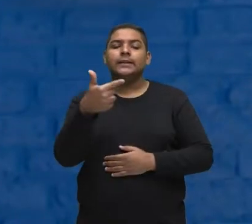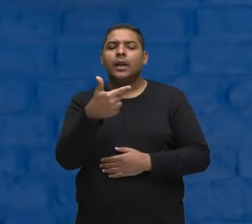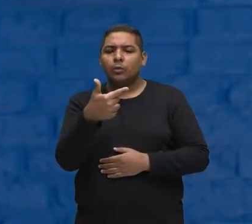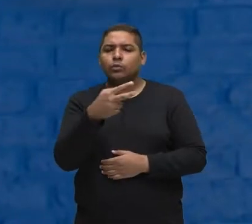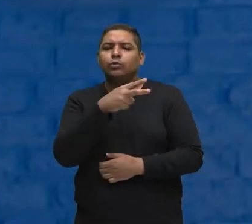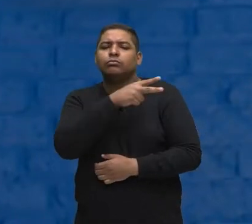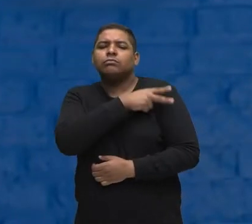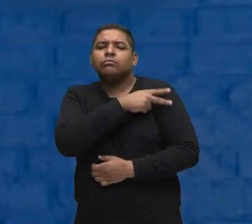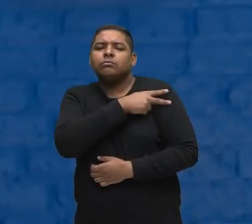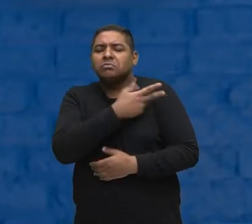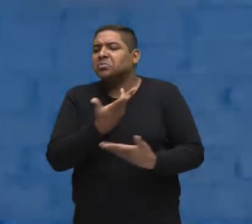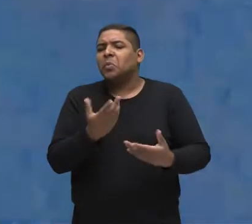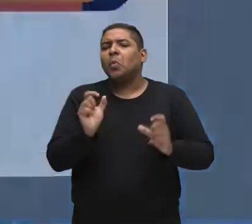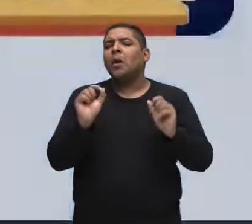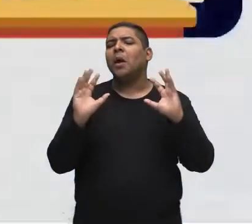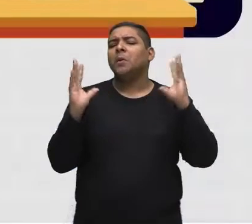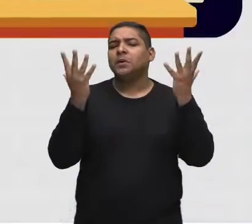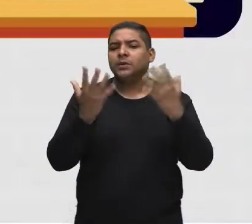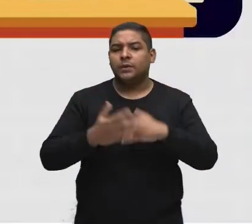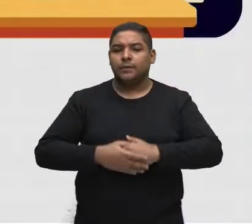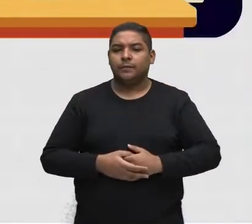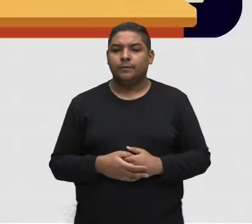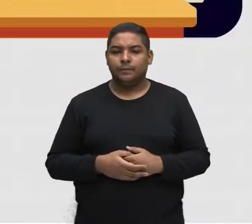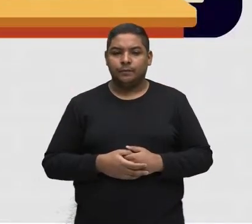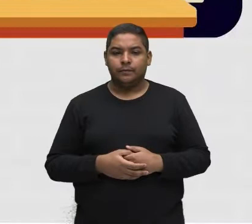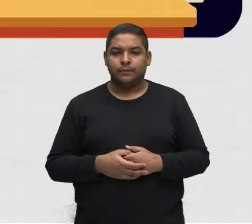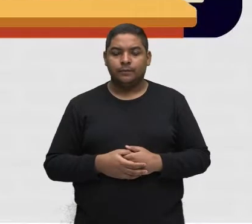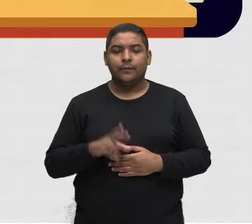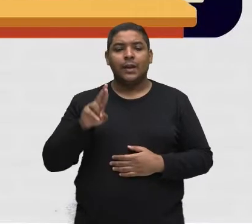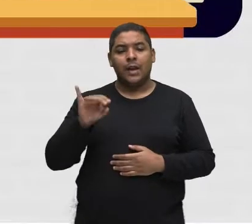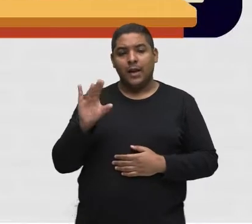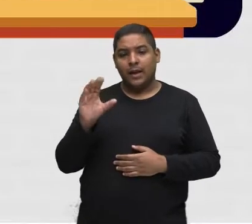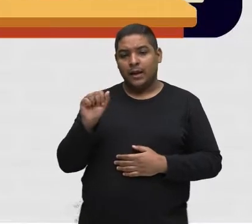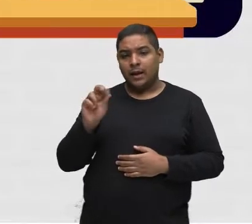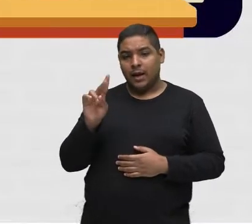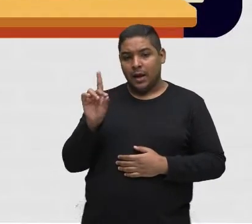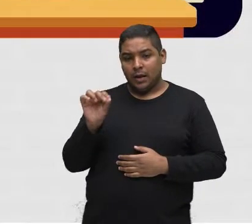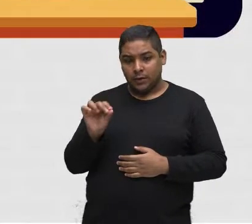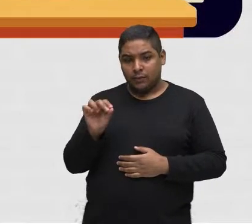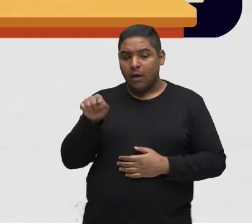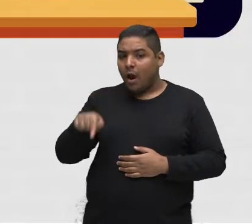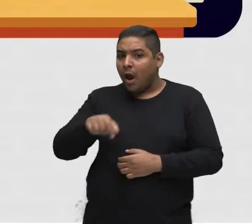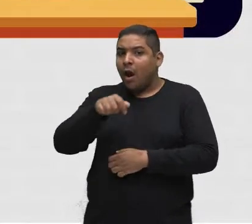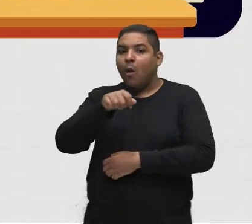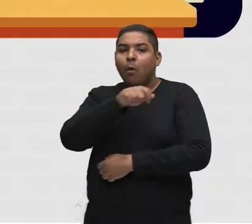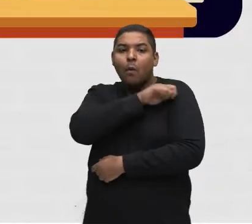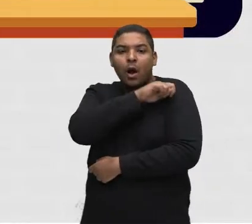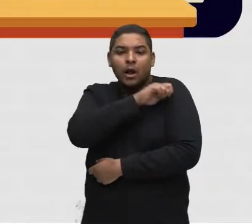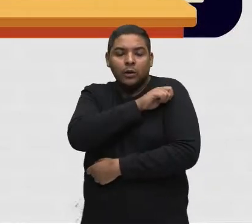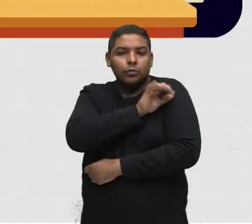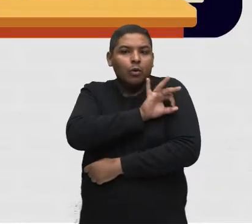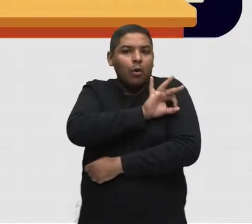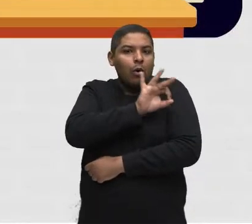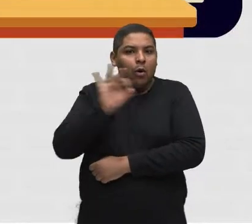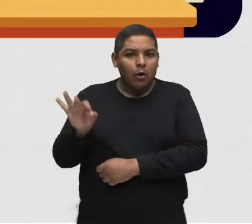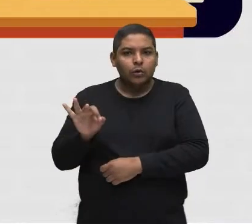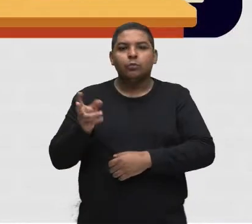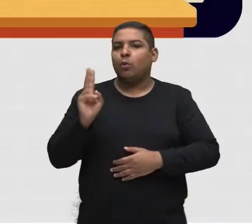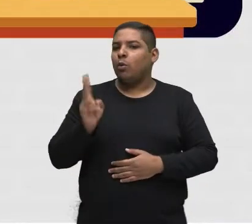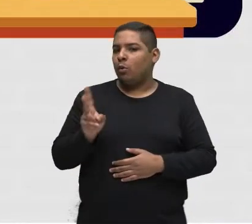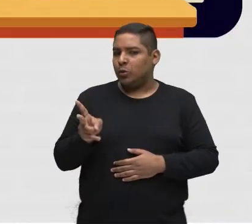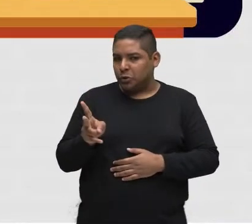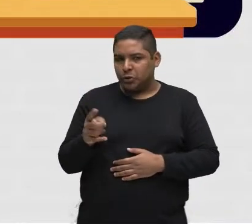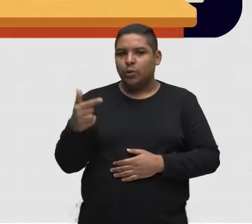será que aconteceu nesse percurso? Então, vamos lá. Ricardo, um aluno excelente. Olha, continua no 2º